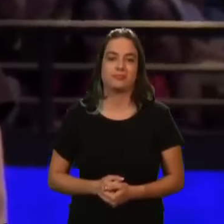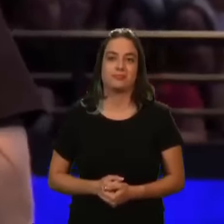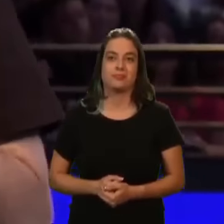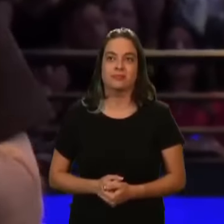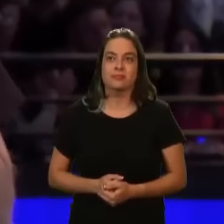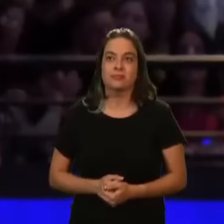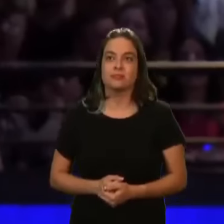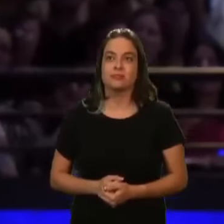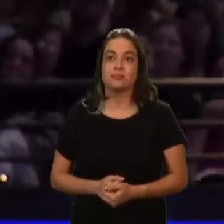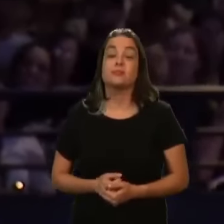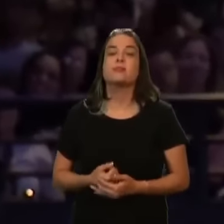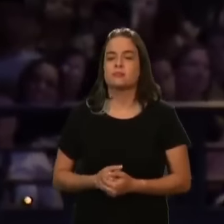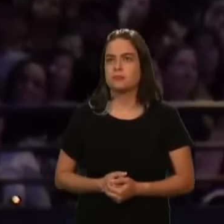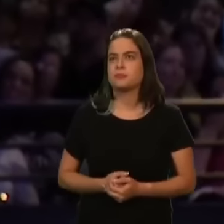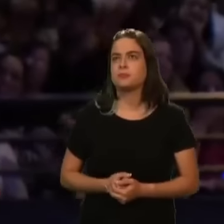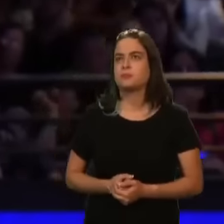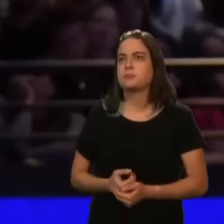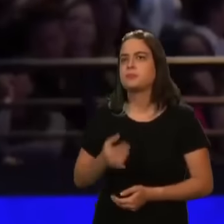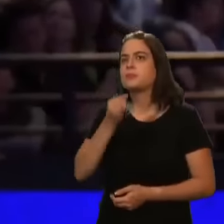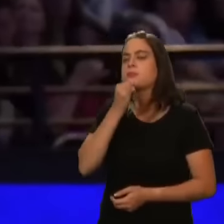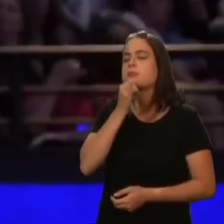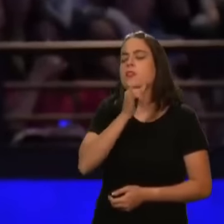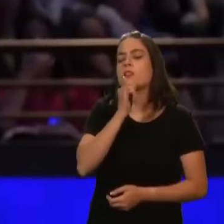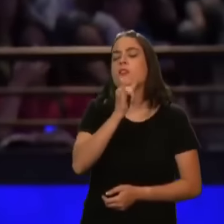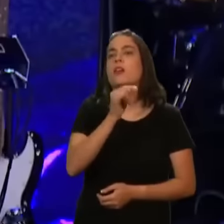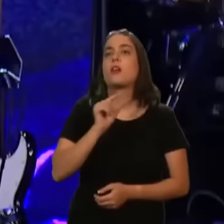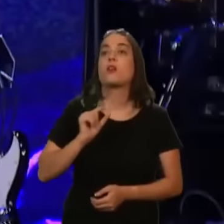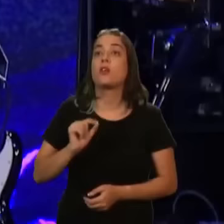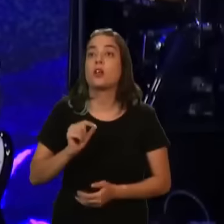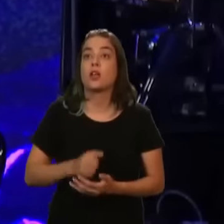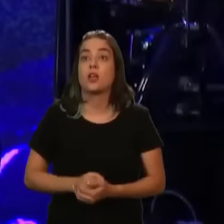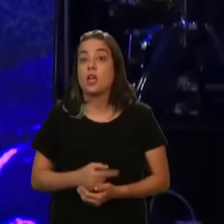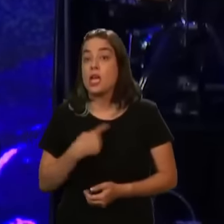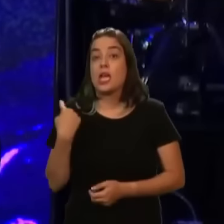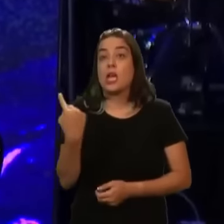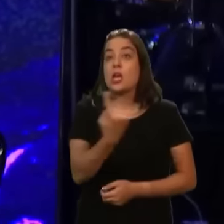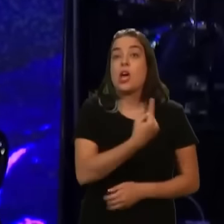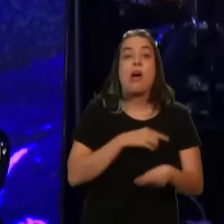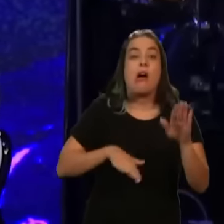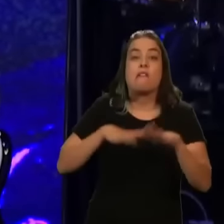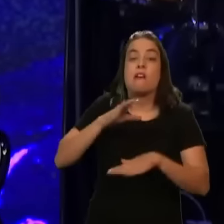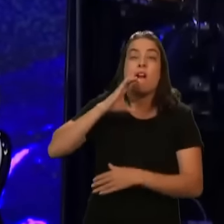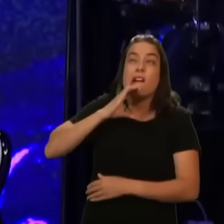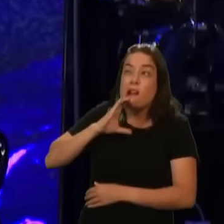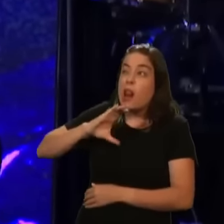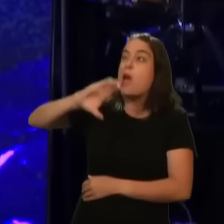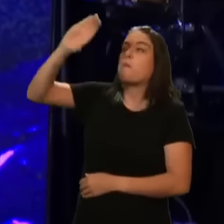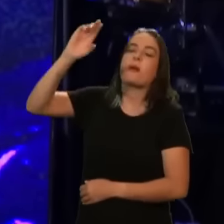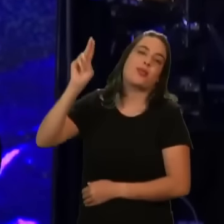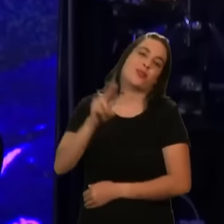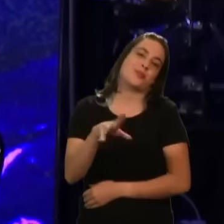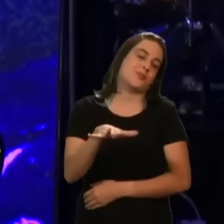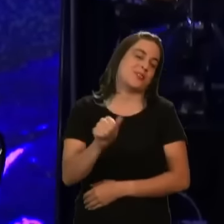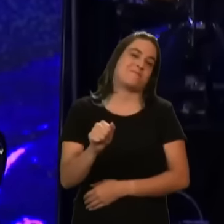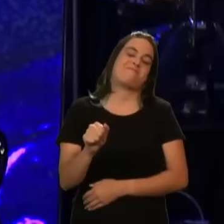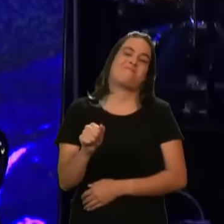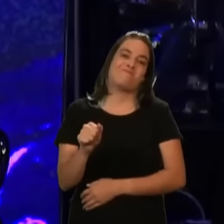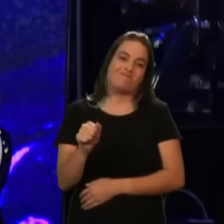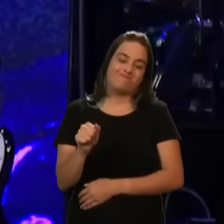Você sabe clamar? Eu posso te fazer uma pergunta? Eu posso falar uma coisa aqui? A maioria de nós aqui dentro nunca clamou nenhuma vez.